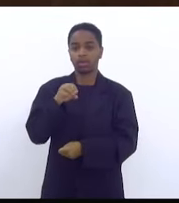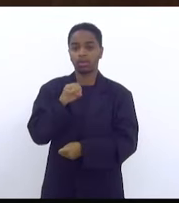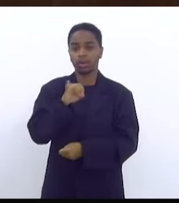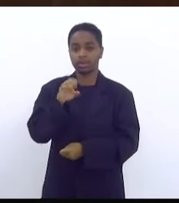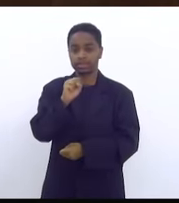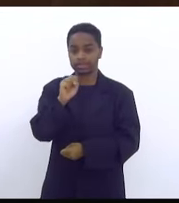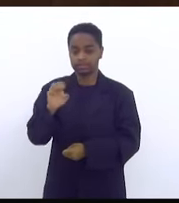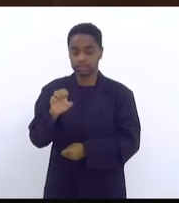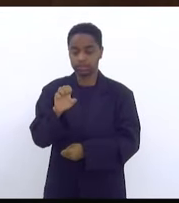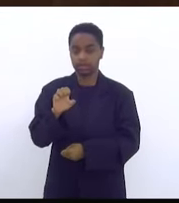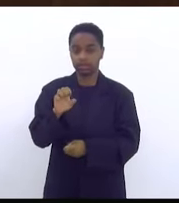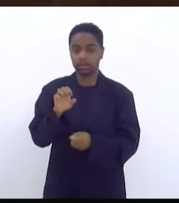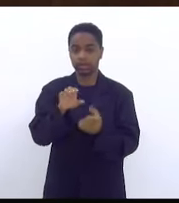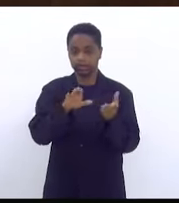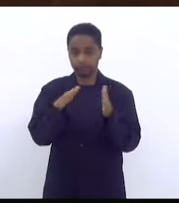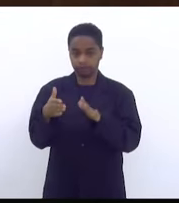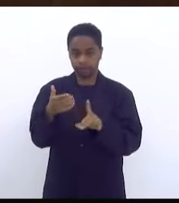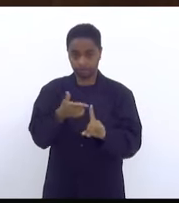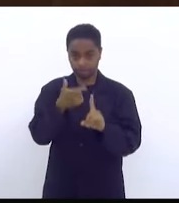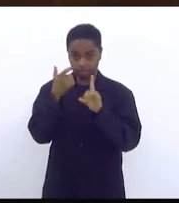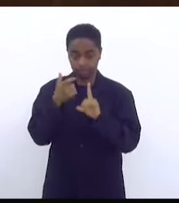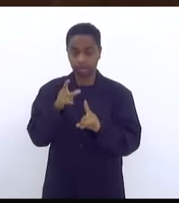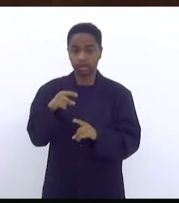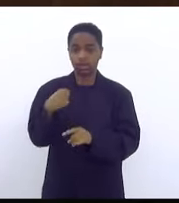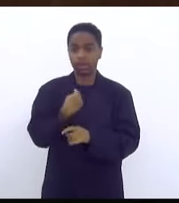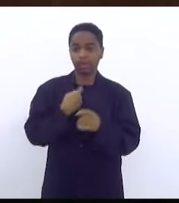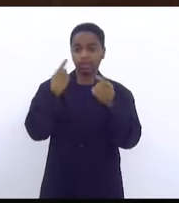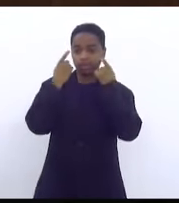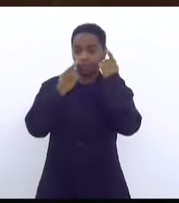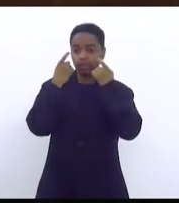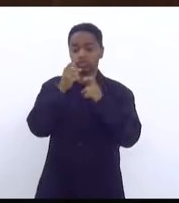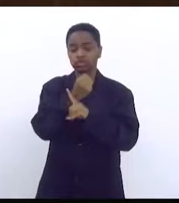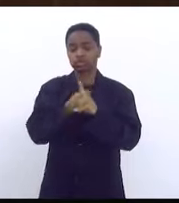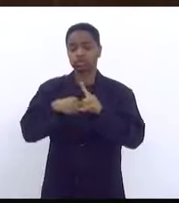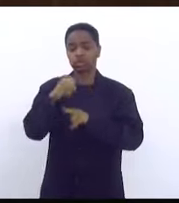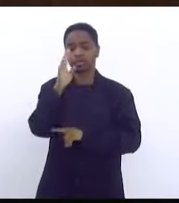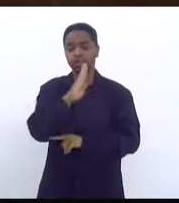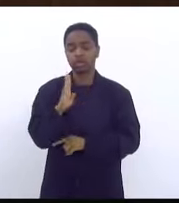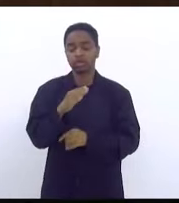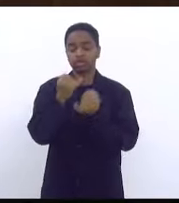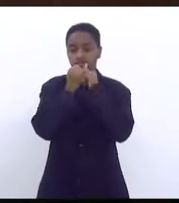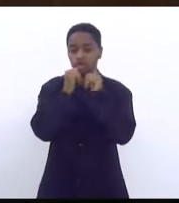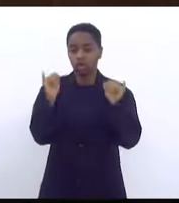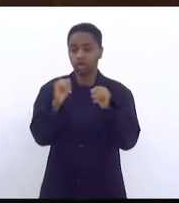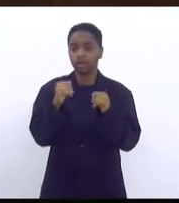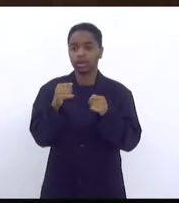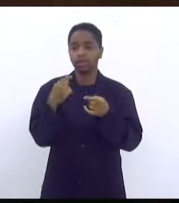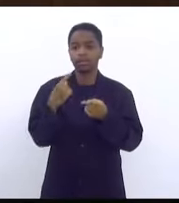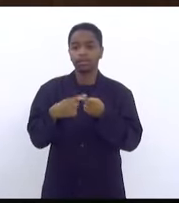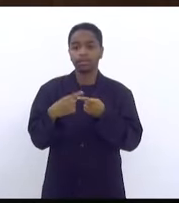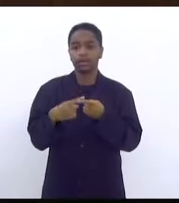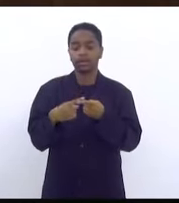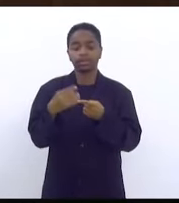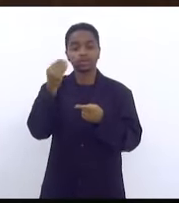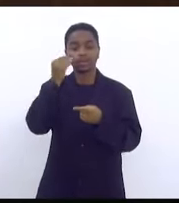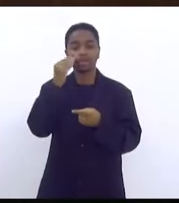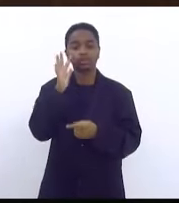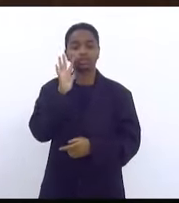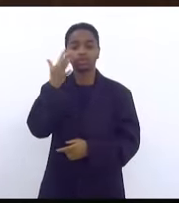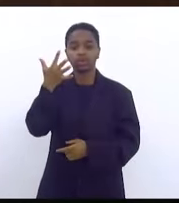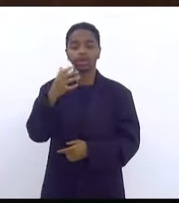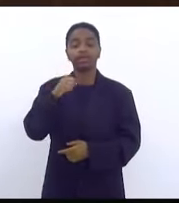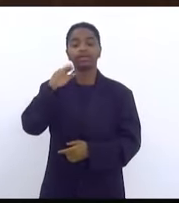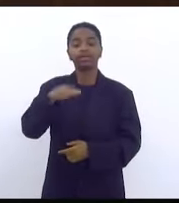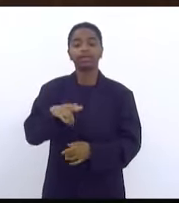foi assassinado, a casa ficou desesperada, a sociedade brasileira chocada, cobrava uma solução. Quem